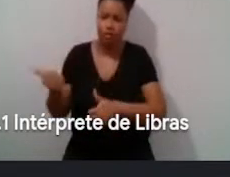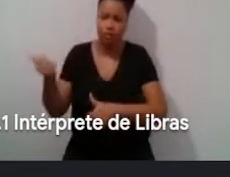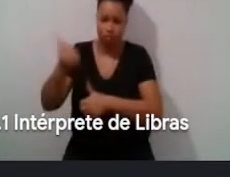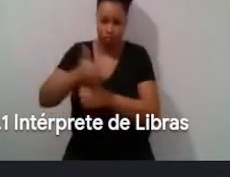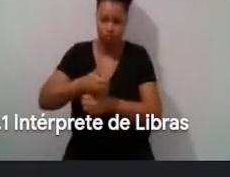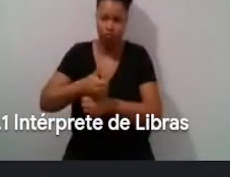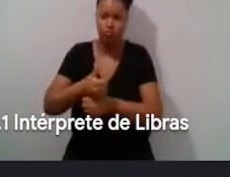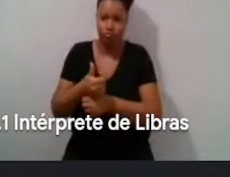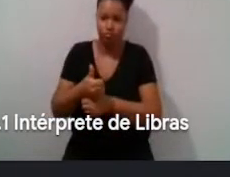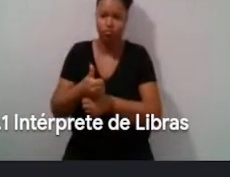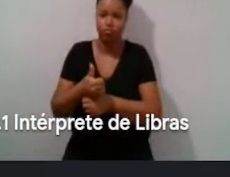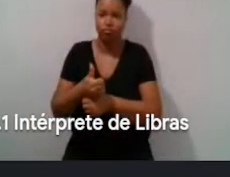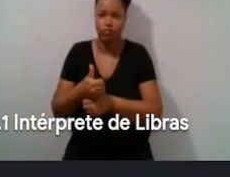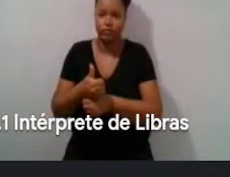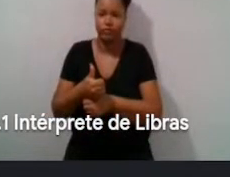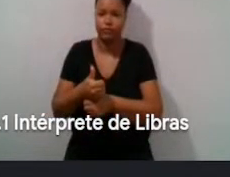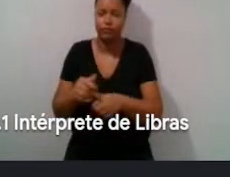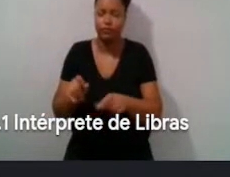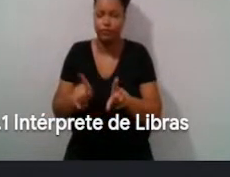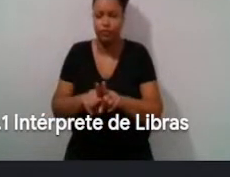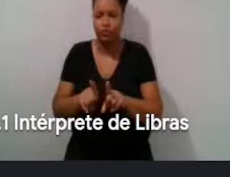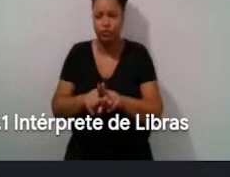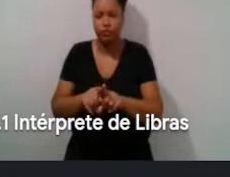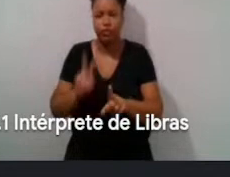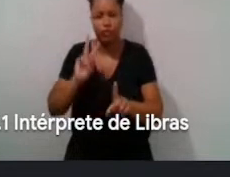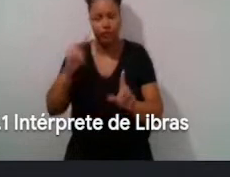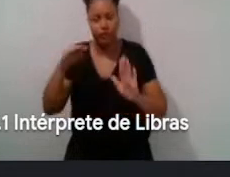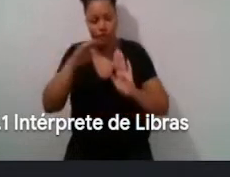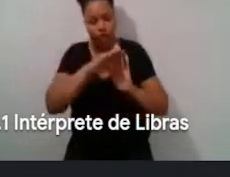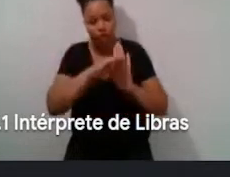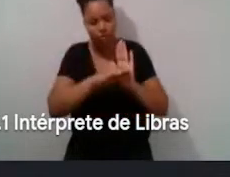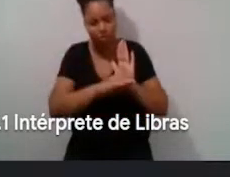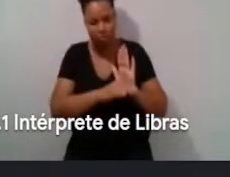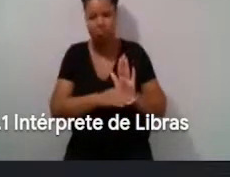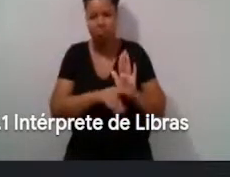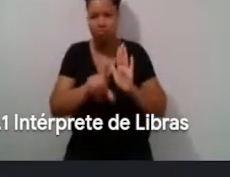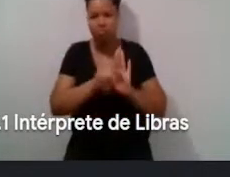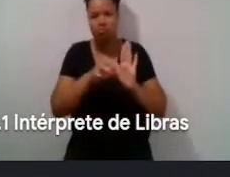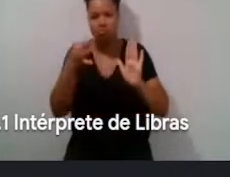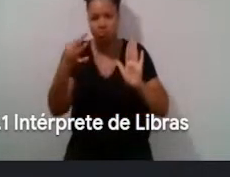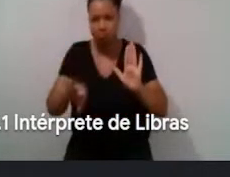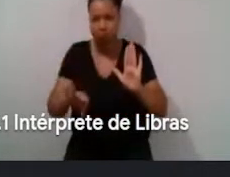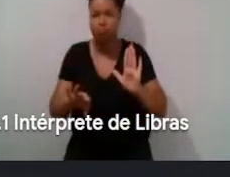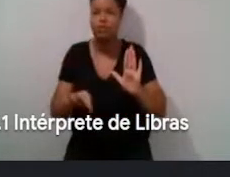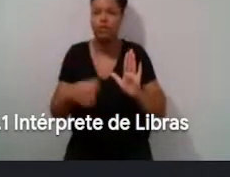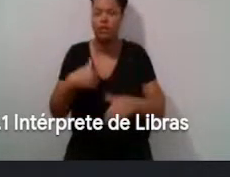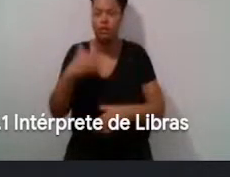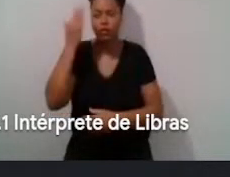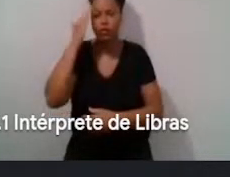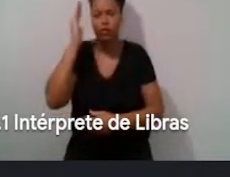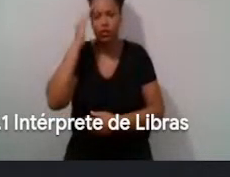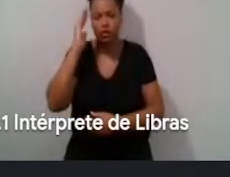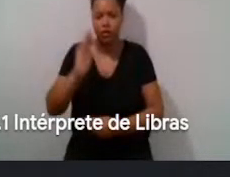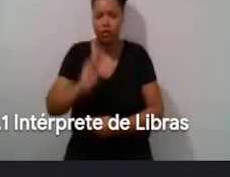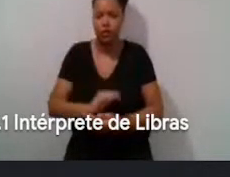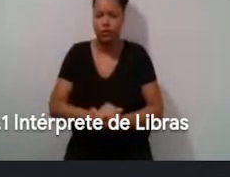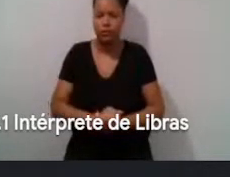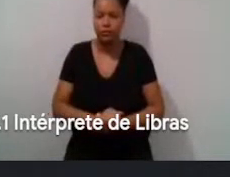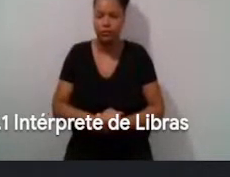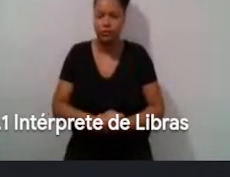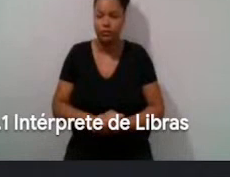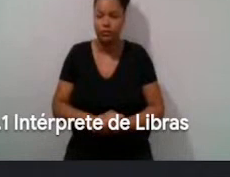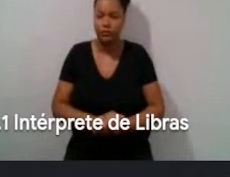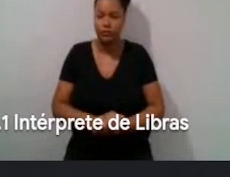substituto. Tendo em vista que todos os requisitos legais estão preenchidos, eu entendo que